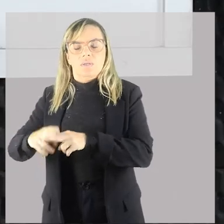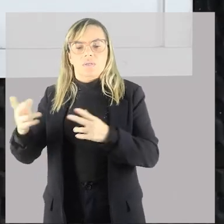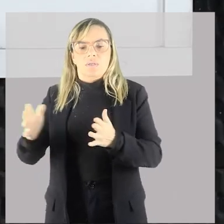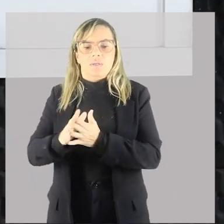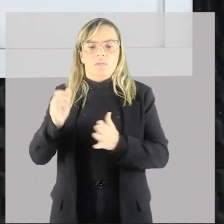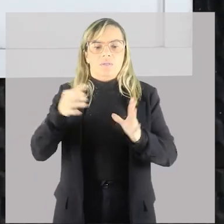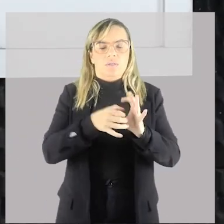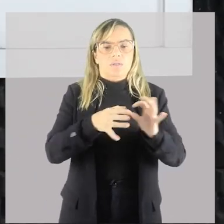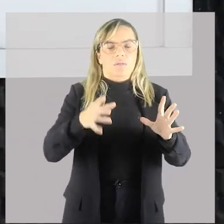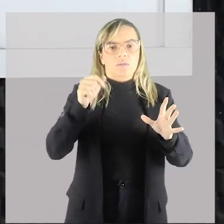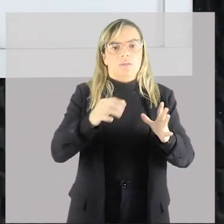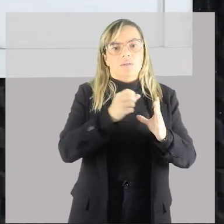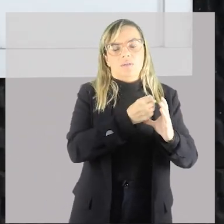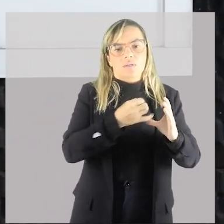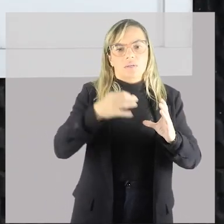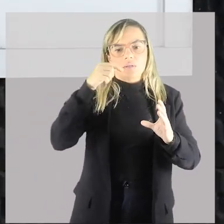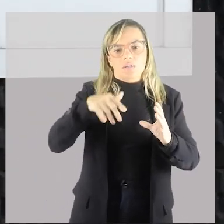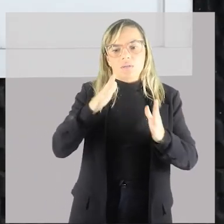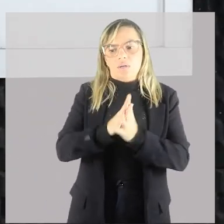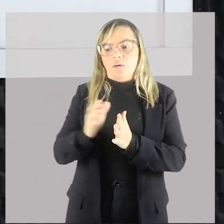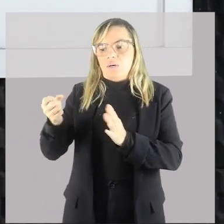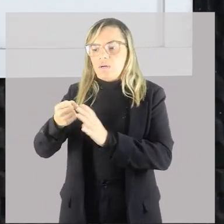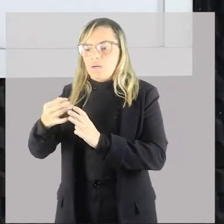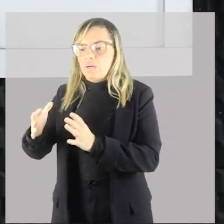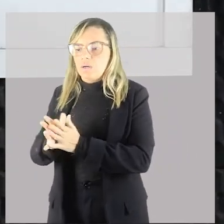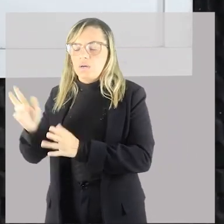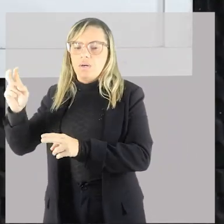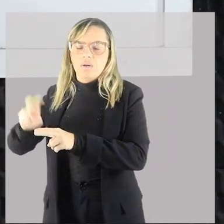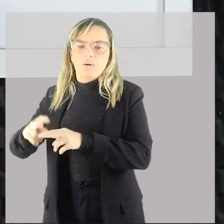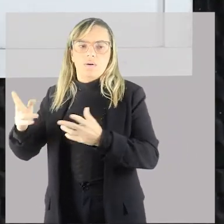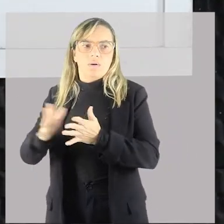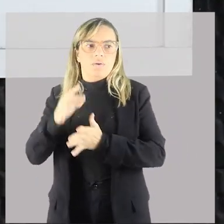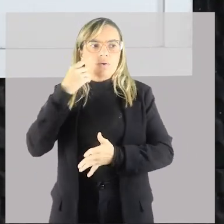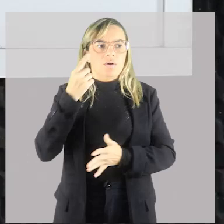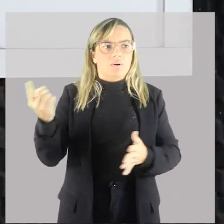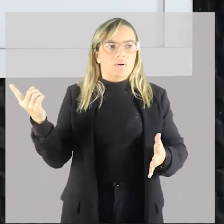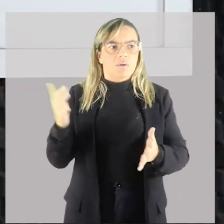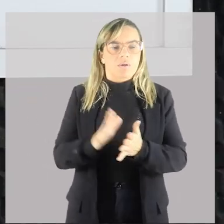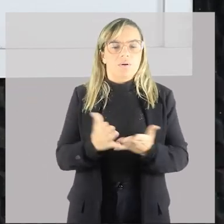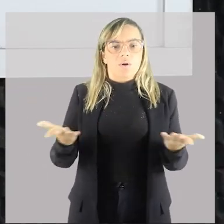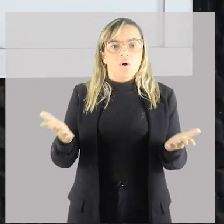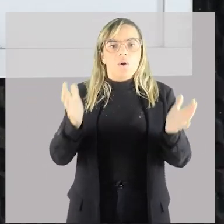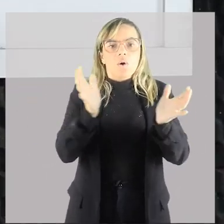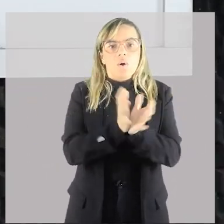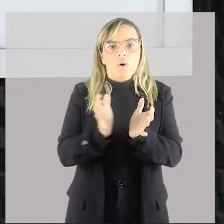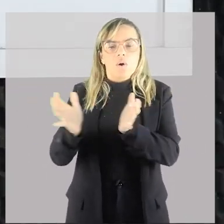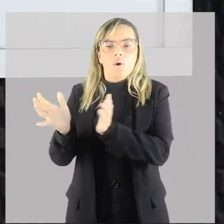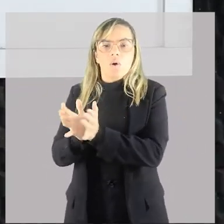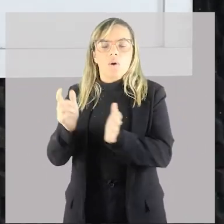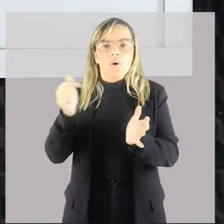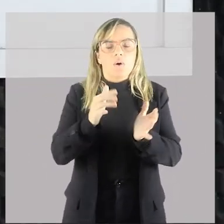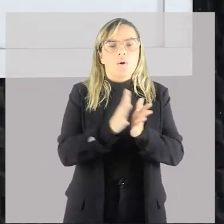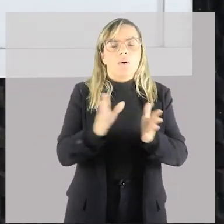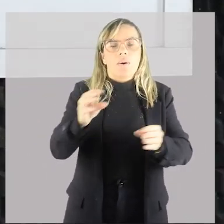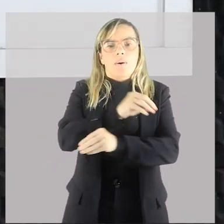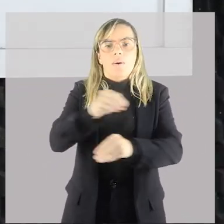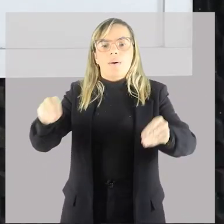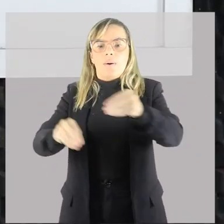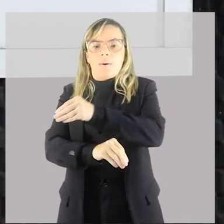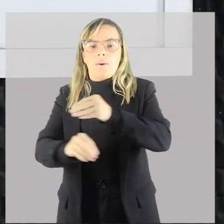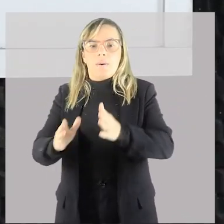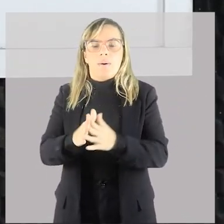grupos é a quantidade de elementos que tem um grupo, tá? Então, esse grupo vai ser formado apenas pela troca dos